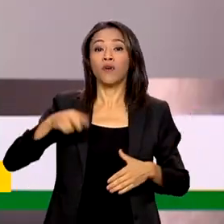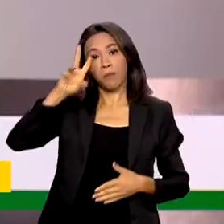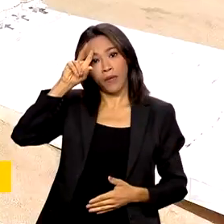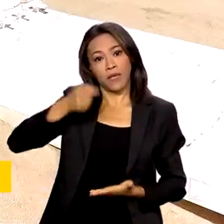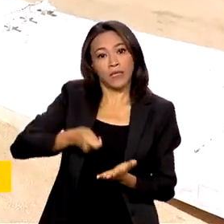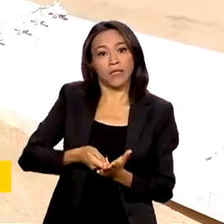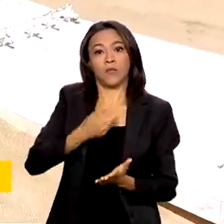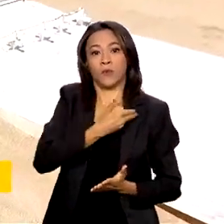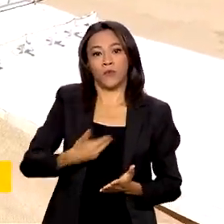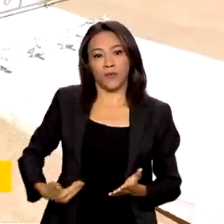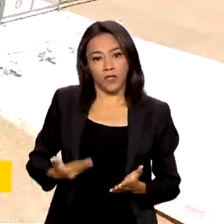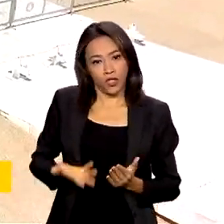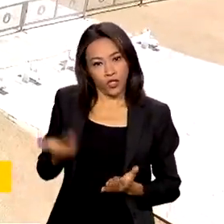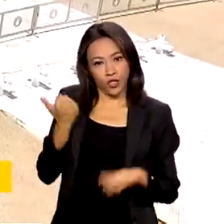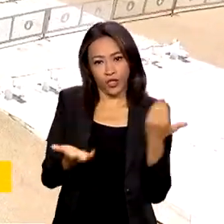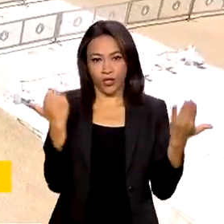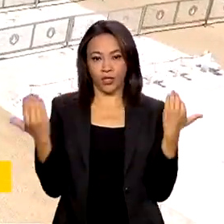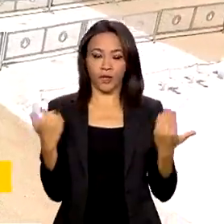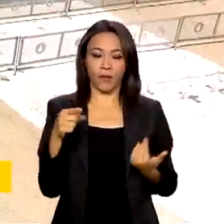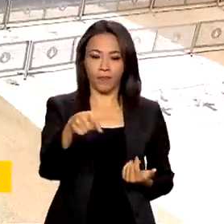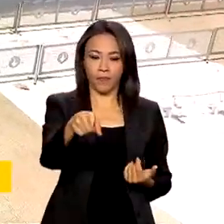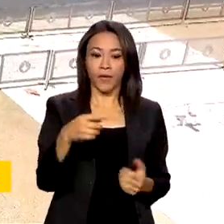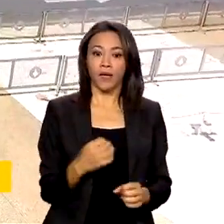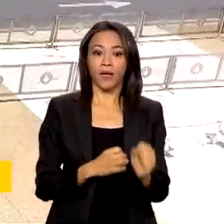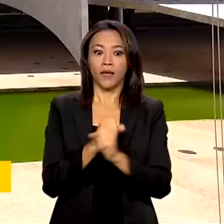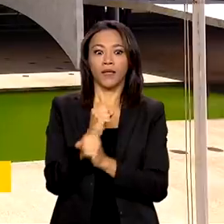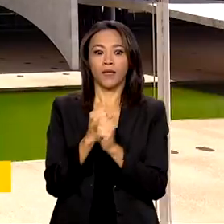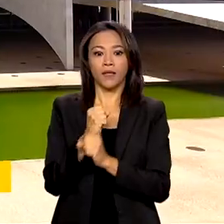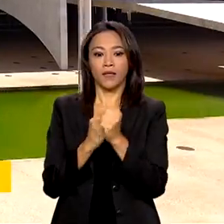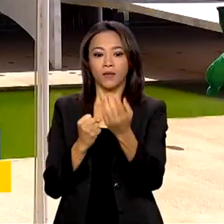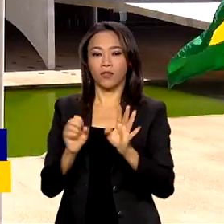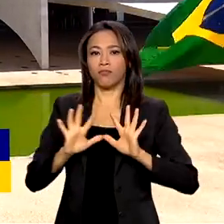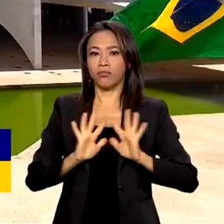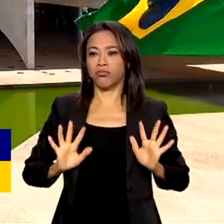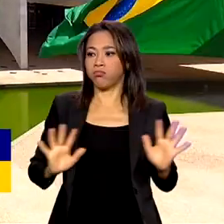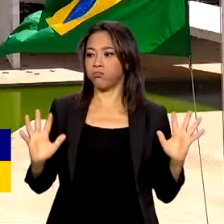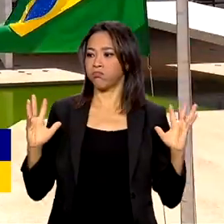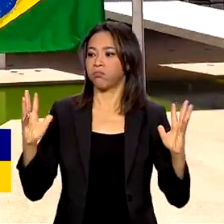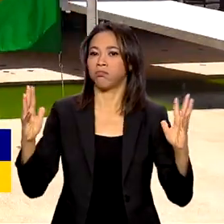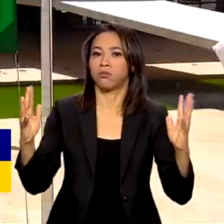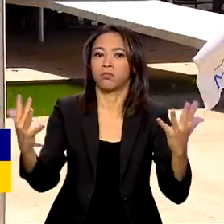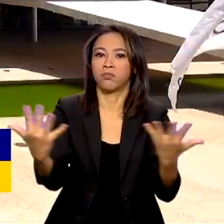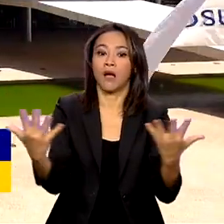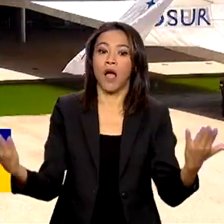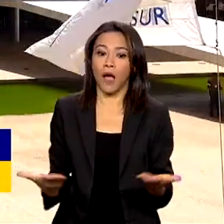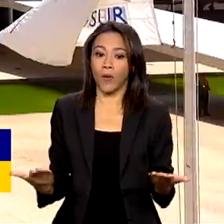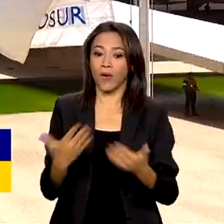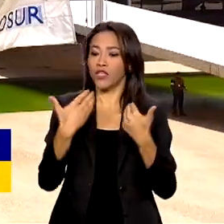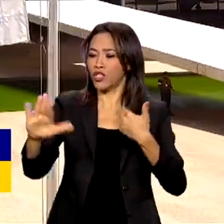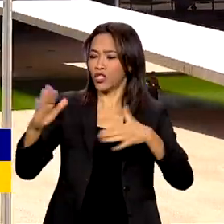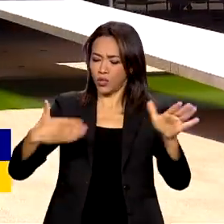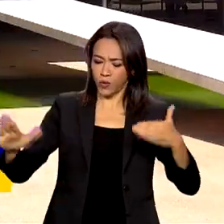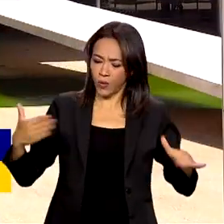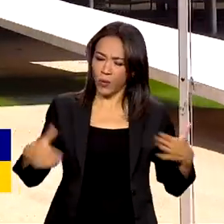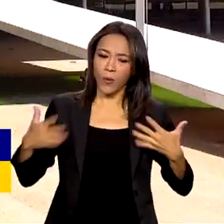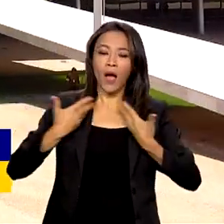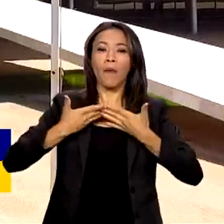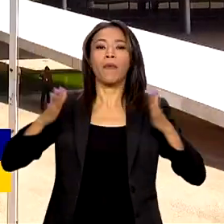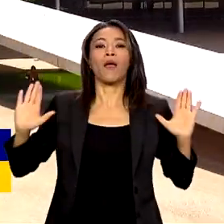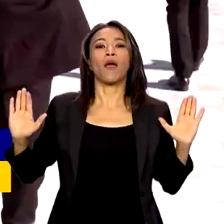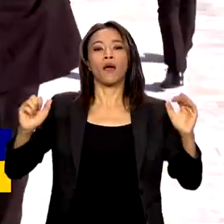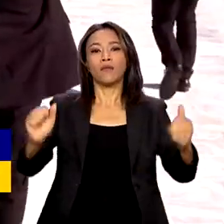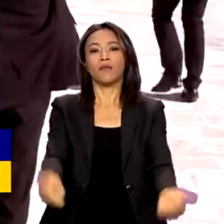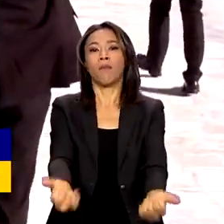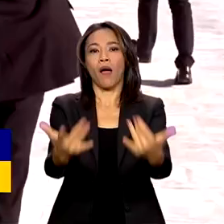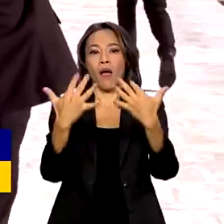quarta-feira. Depois de muitos anos cercado, o Palácio do Planalto ficou livre das grades e mais aberto para o